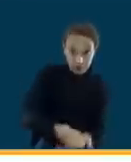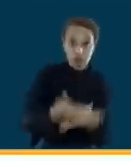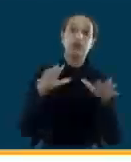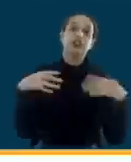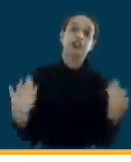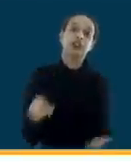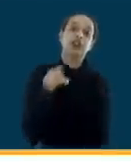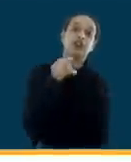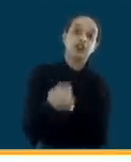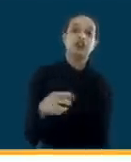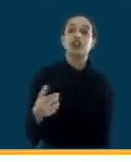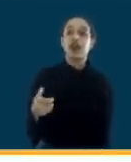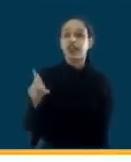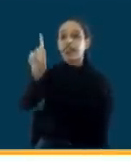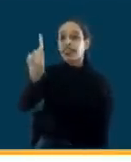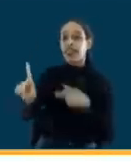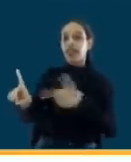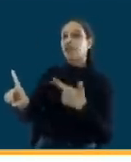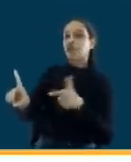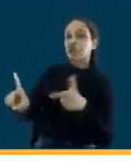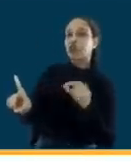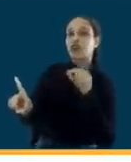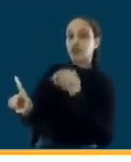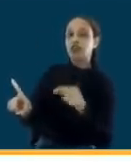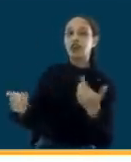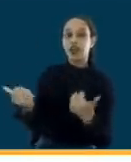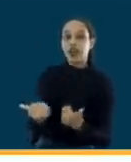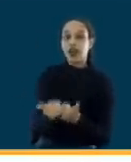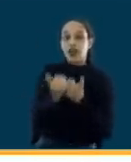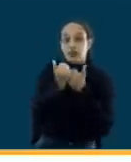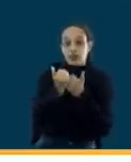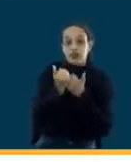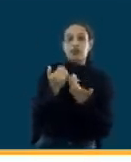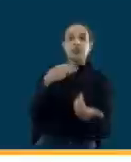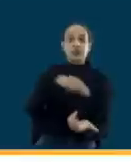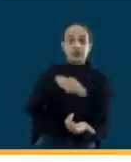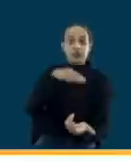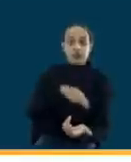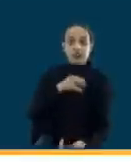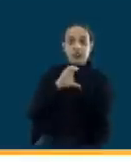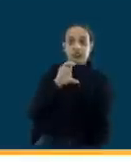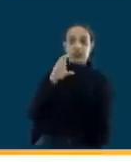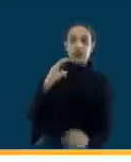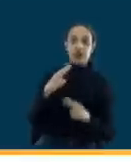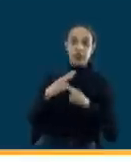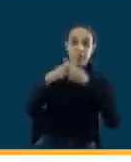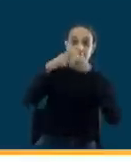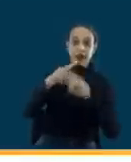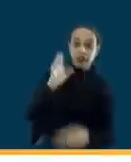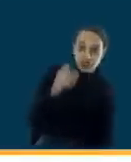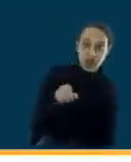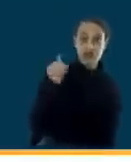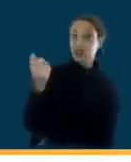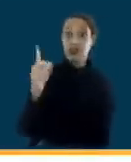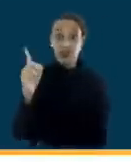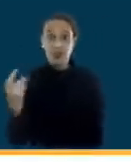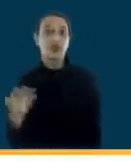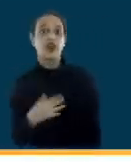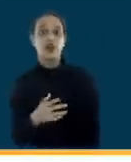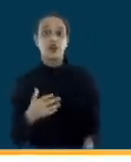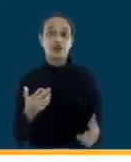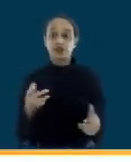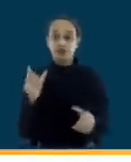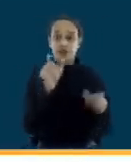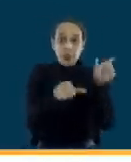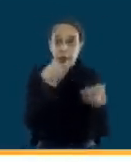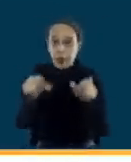tem direito porque você já está no auxílio emergencial da Caixa Econômica. Você não tem direito porque você recebe um benefício de prestação continuada. Você não tem direito porque você tem carteira assinada, você